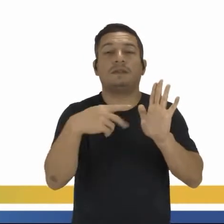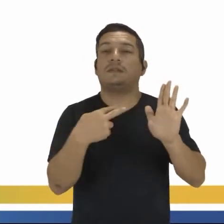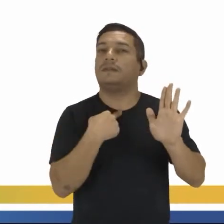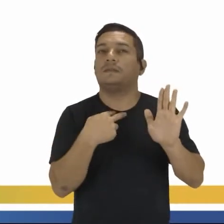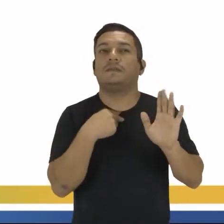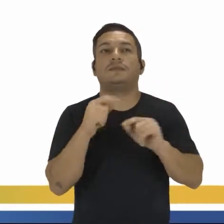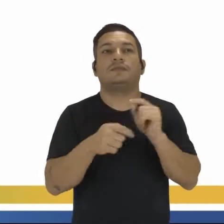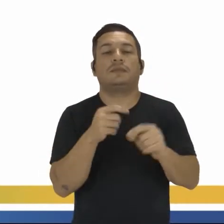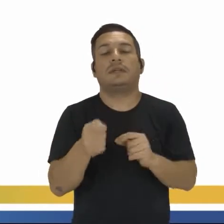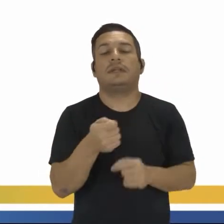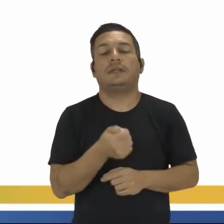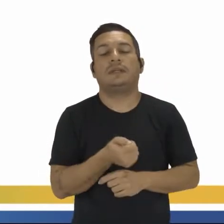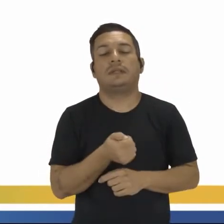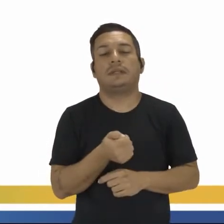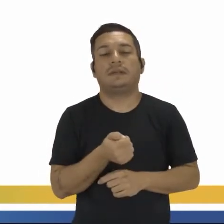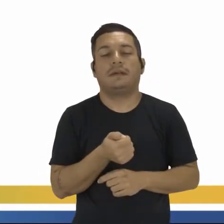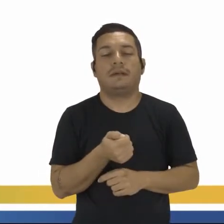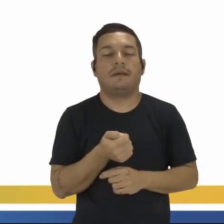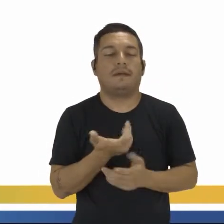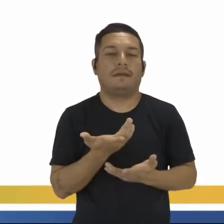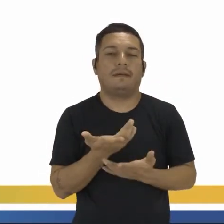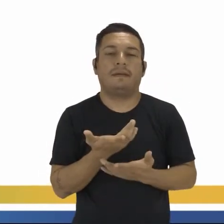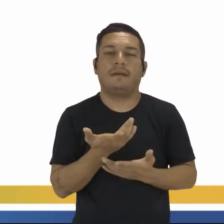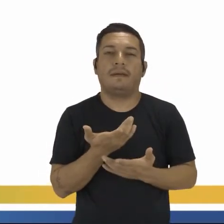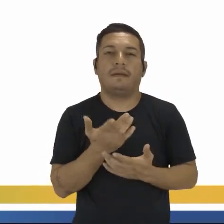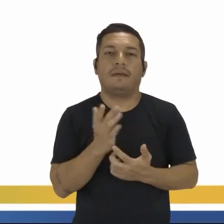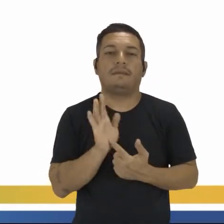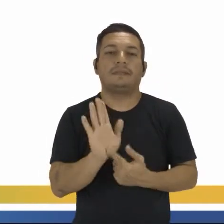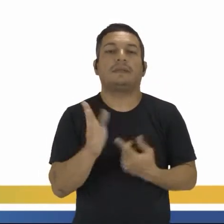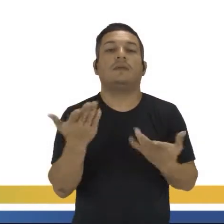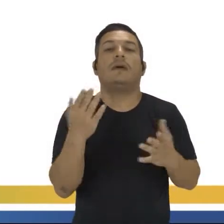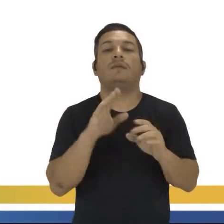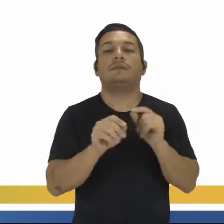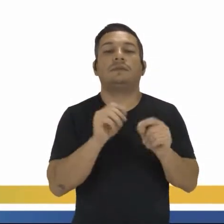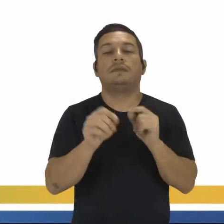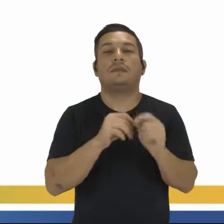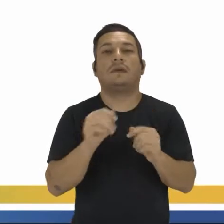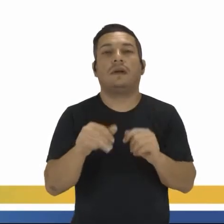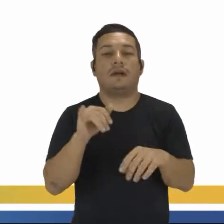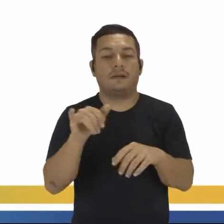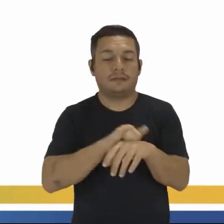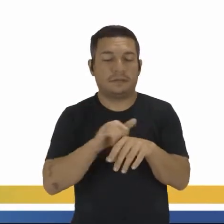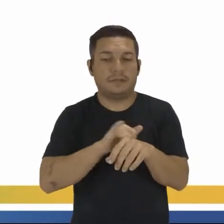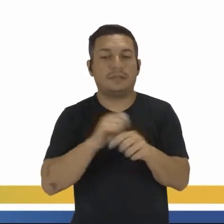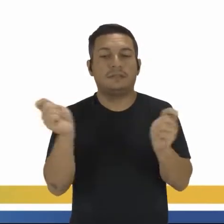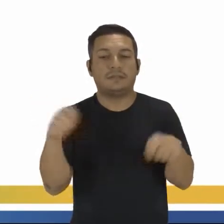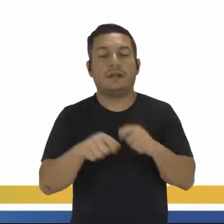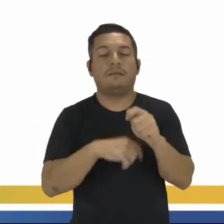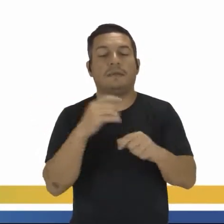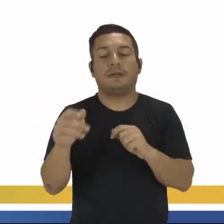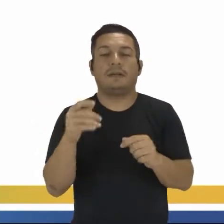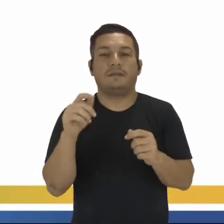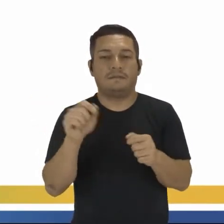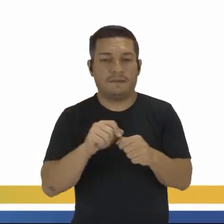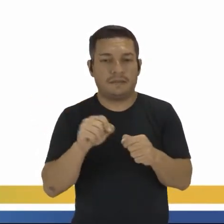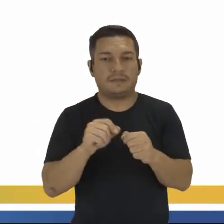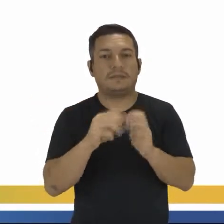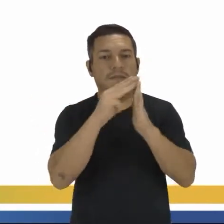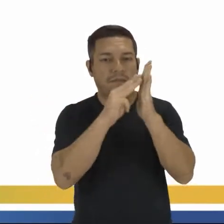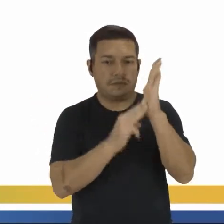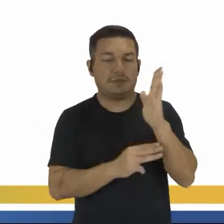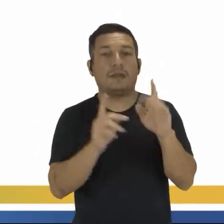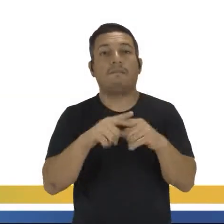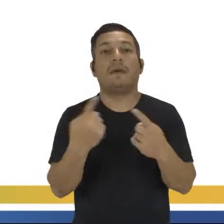apenas indicar quais são as medidas que podem ser tomadas, mas indicar os meios que devem